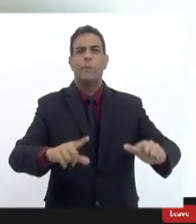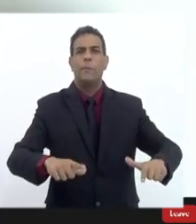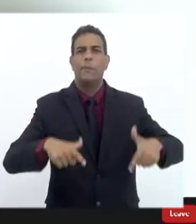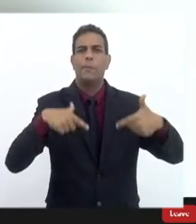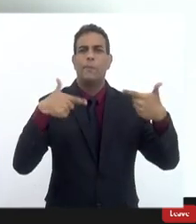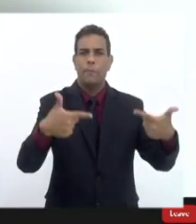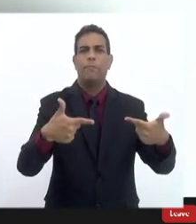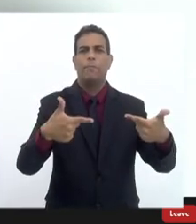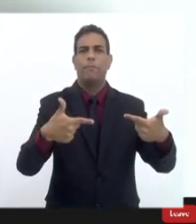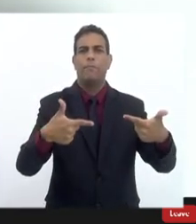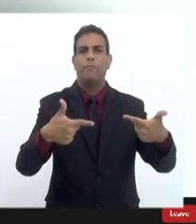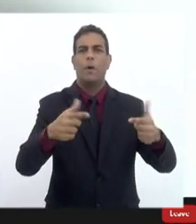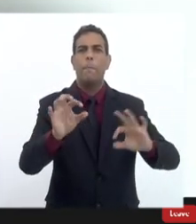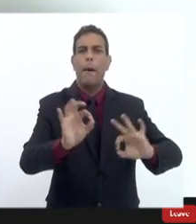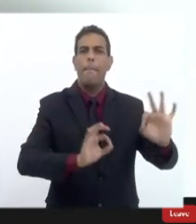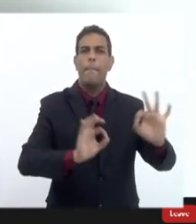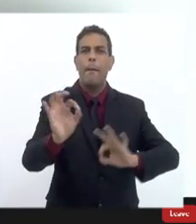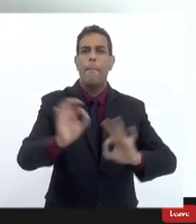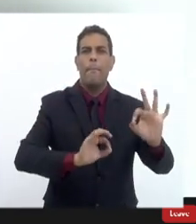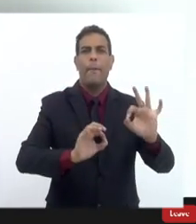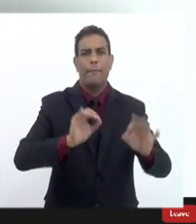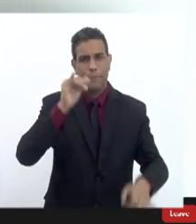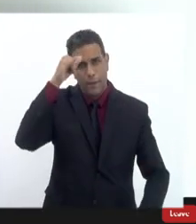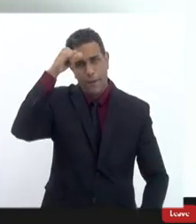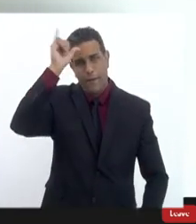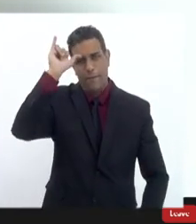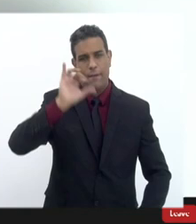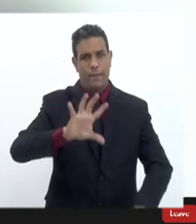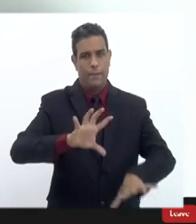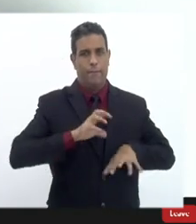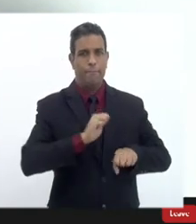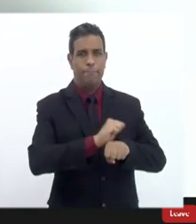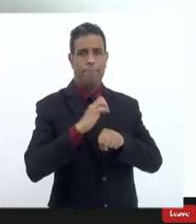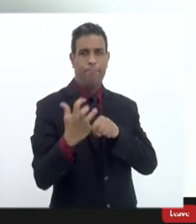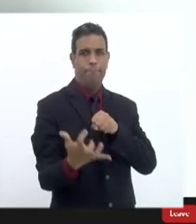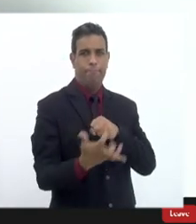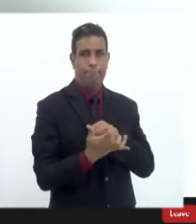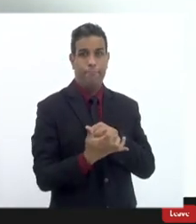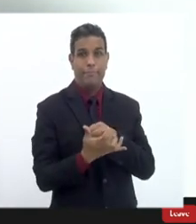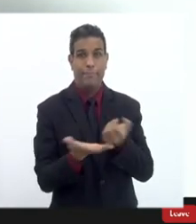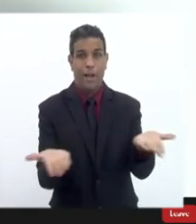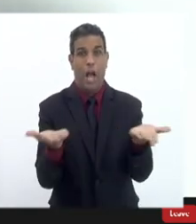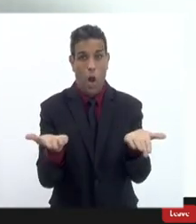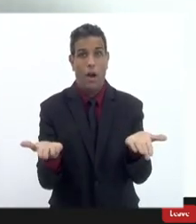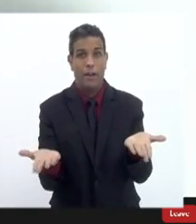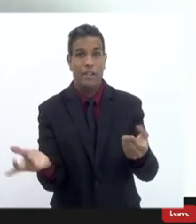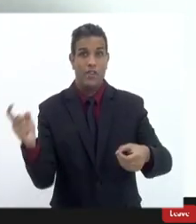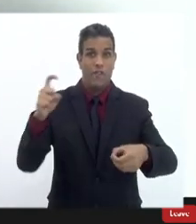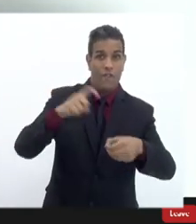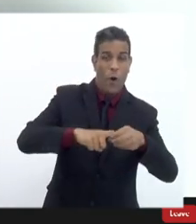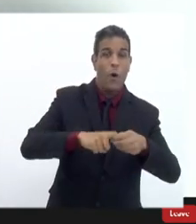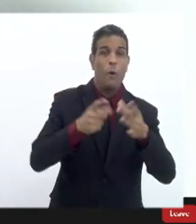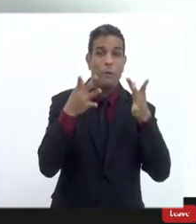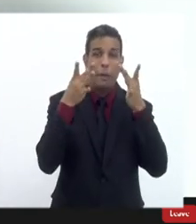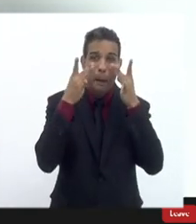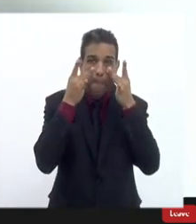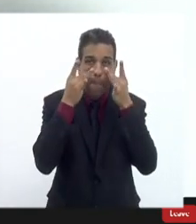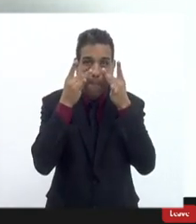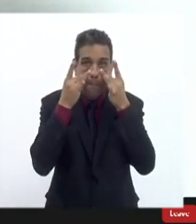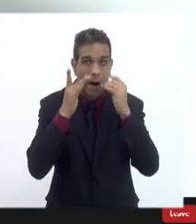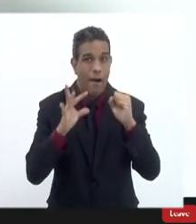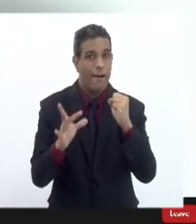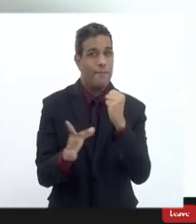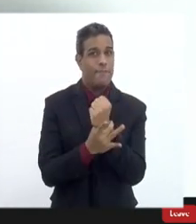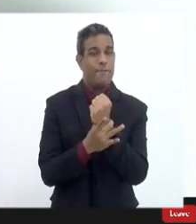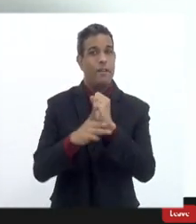possam aperfeiçoar, né? A gente sempre trabalhou no sentido da retomada, porque a gente entende que é a garantia do